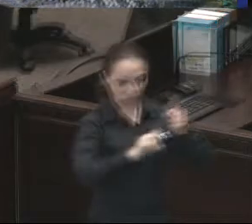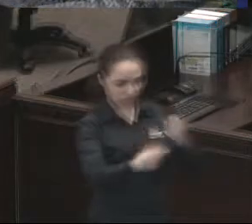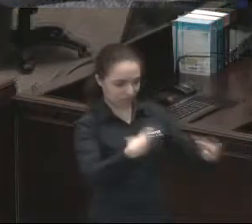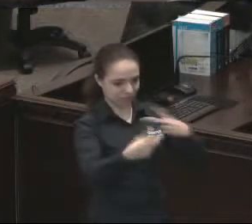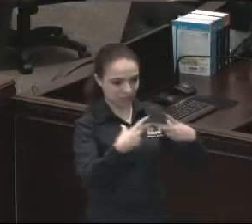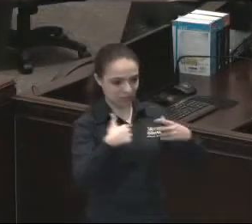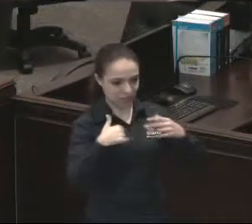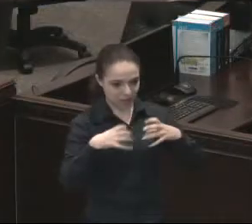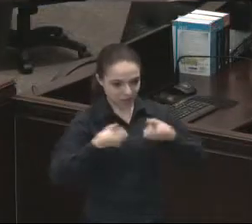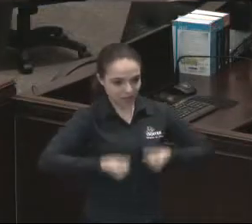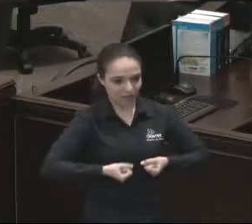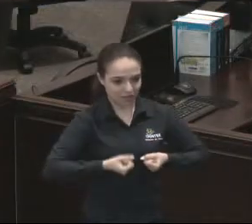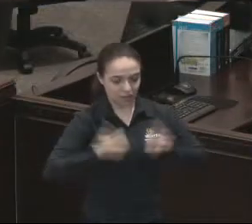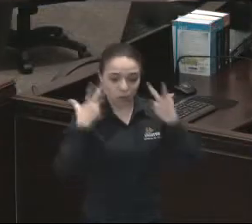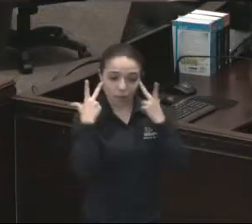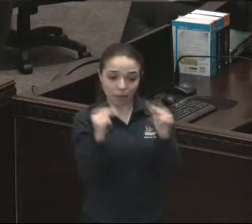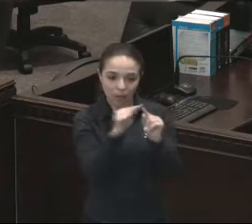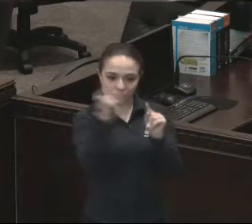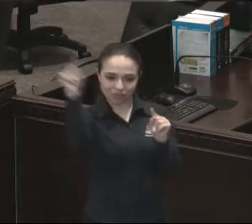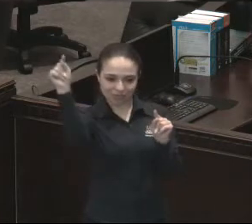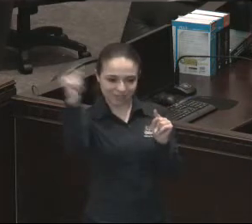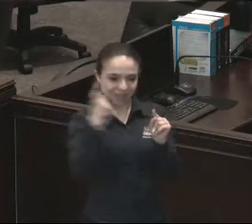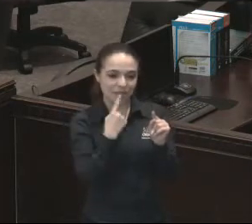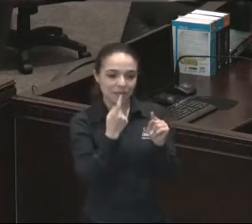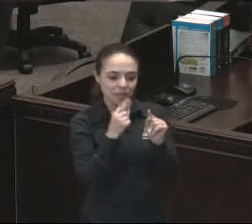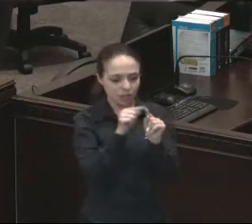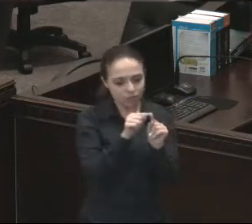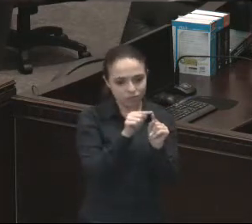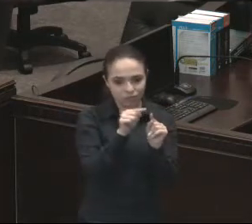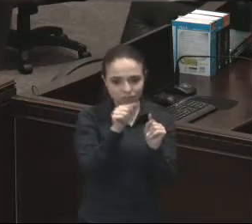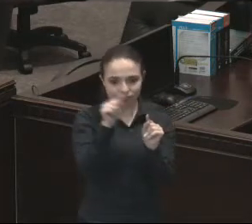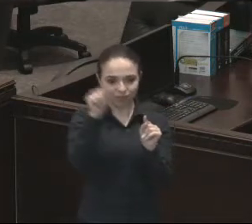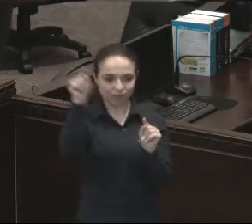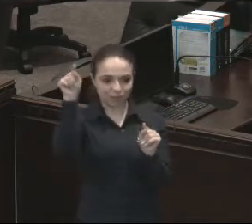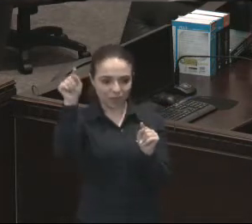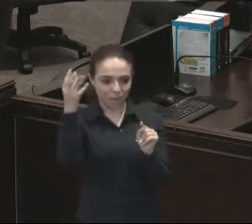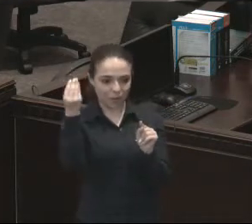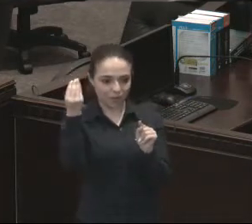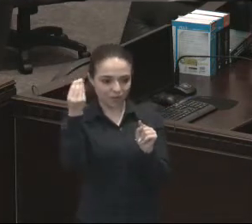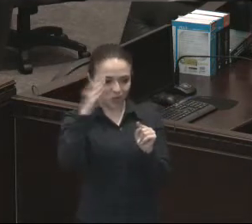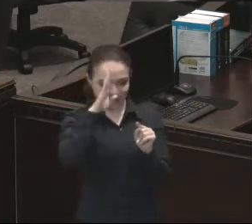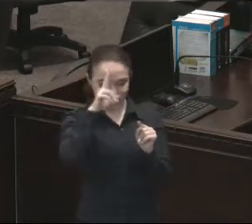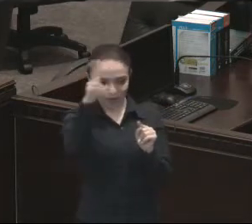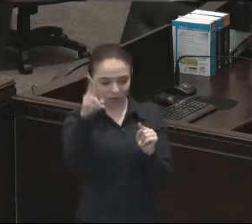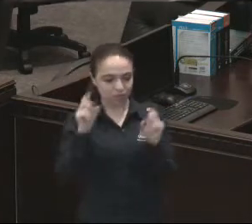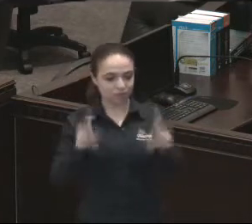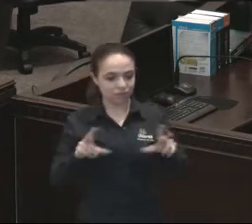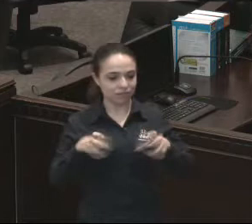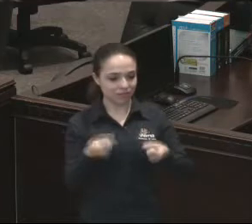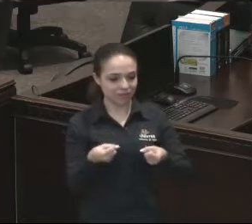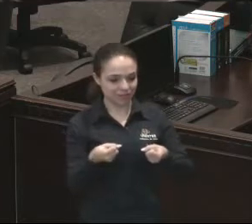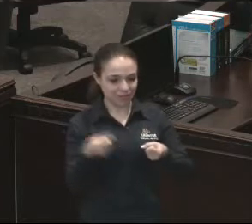animal normal. Então, num processo normal, ele produz pouco. Durante a inflamação, ele produz muito óxido nítrico. O que